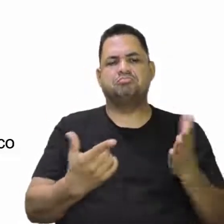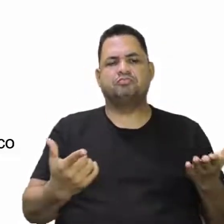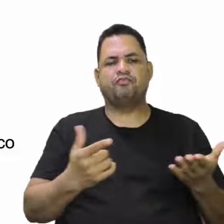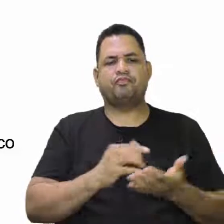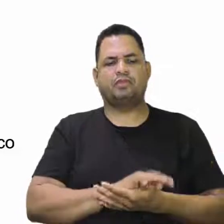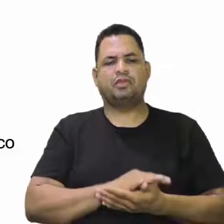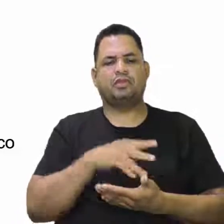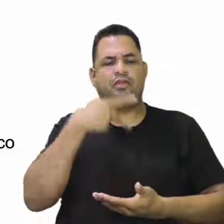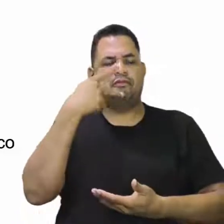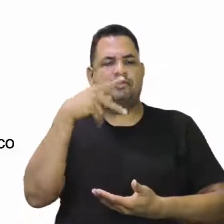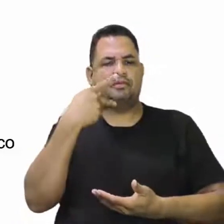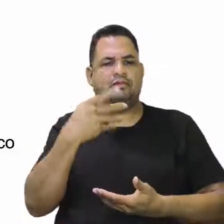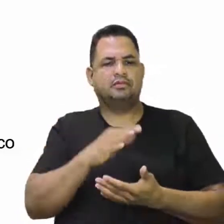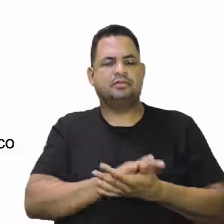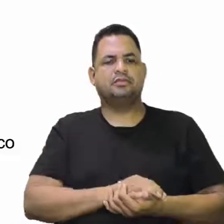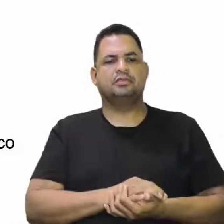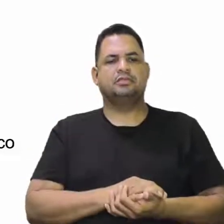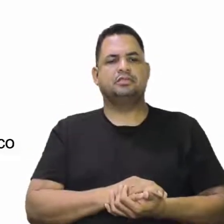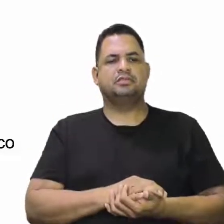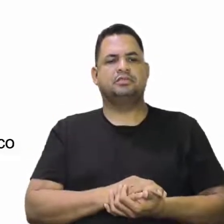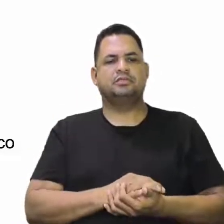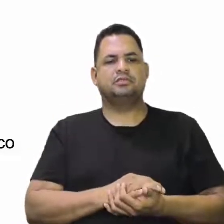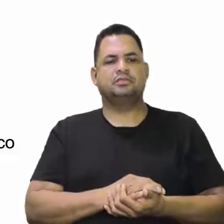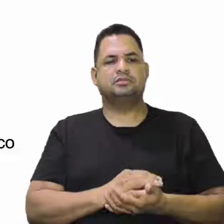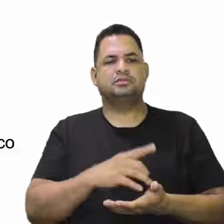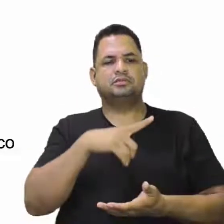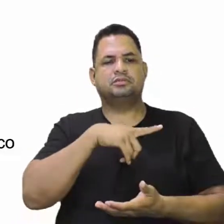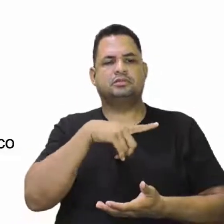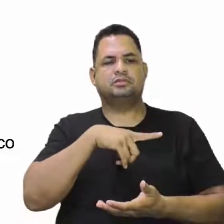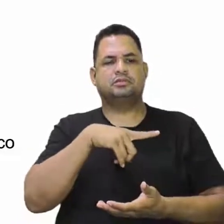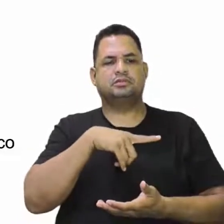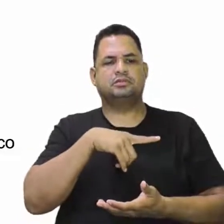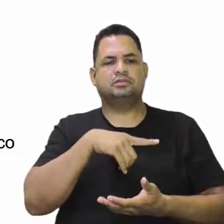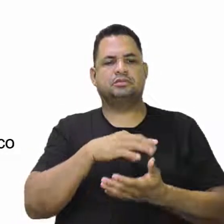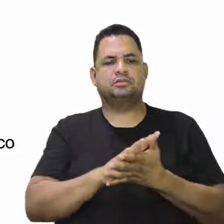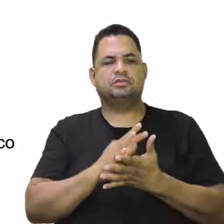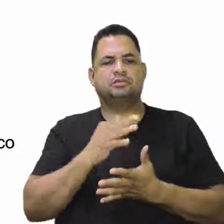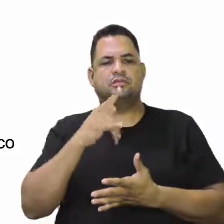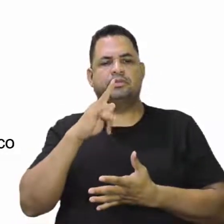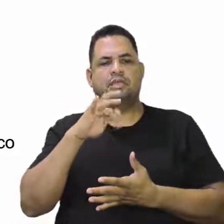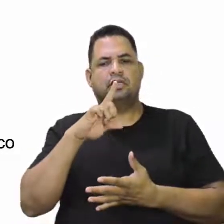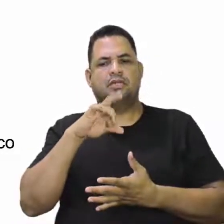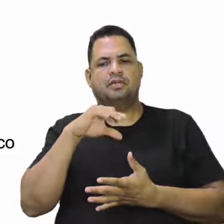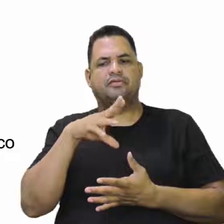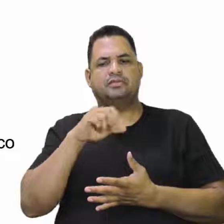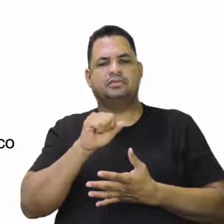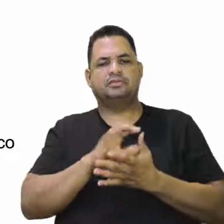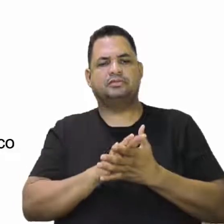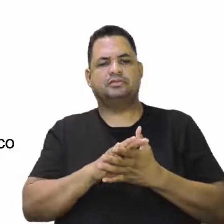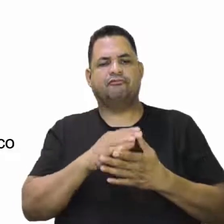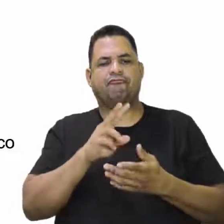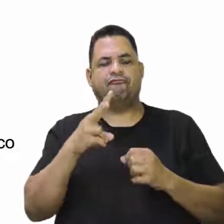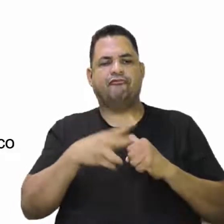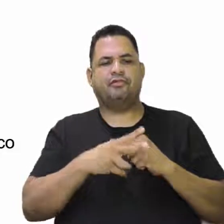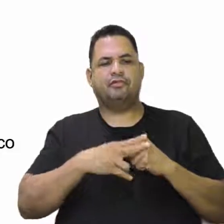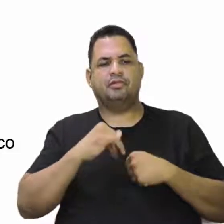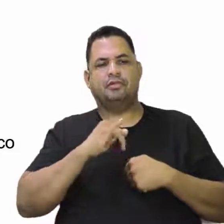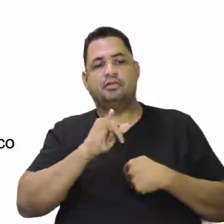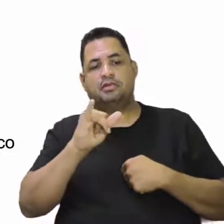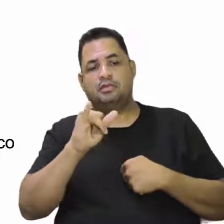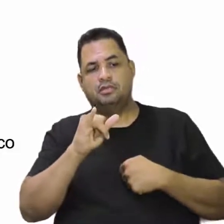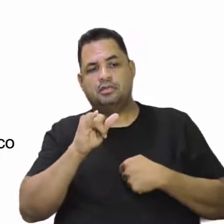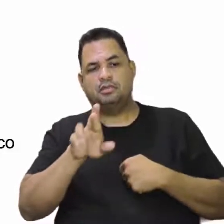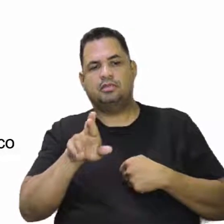sendo falada e inserida. Então, nós vamos ter aí as perífrases do verbo ir mais a